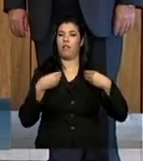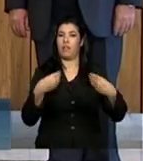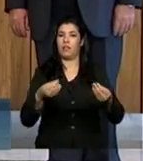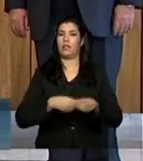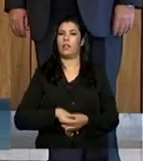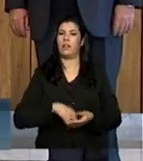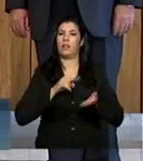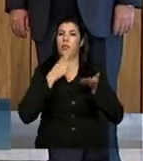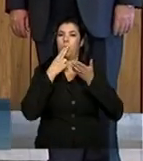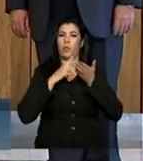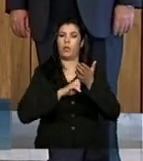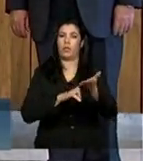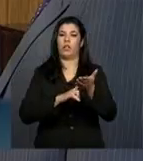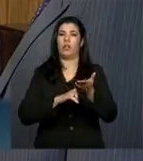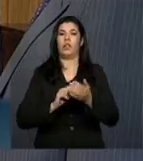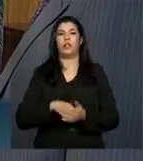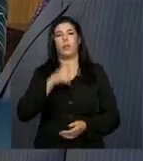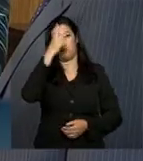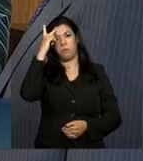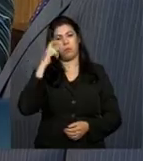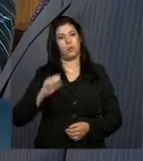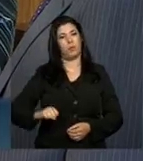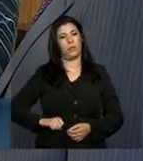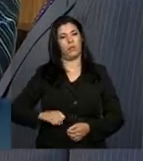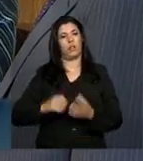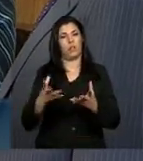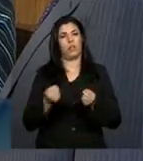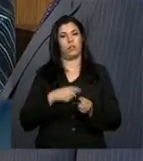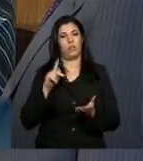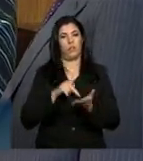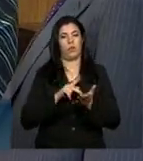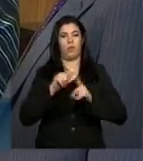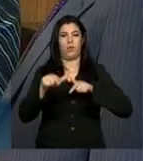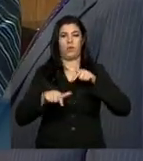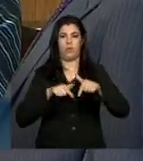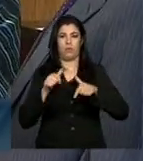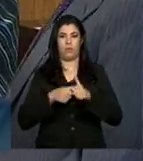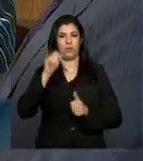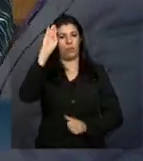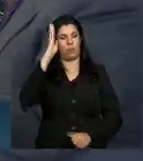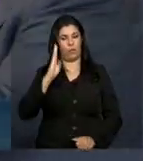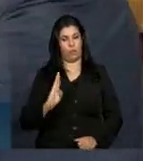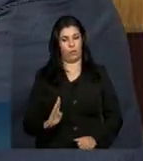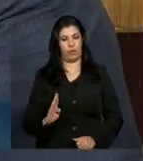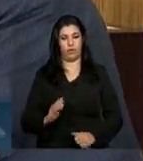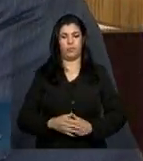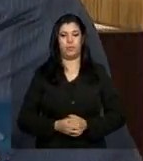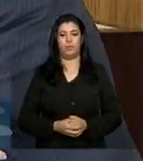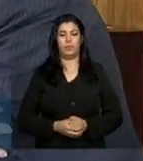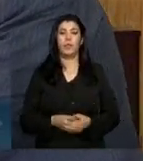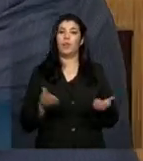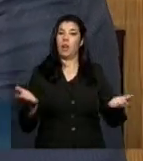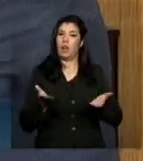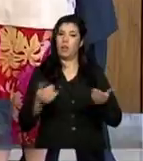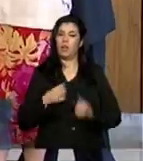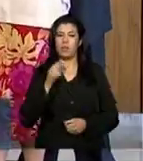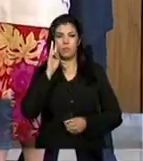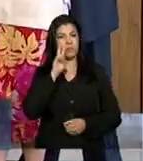o embaixador assume oficialmente sua função no Brasil. Neste momento,